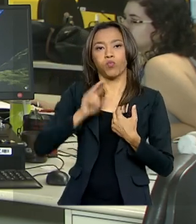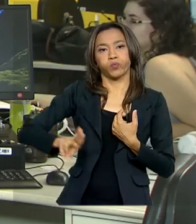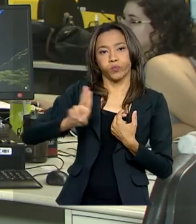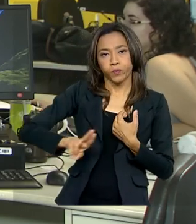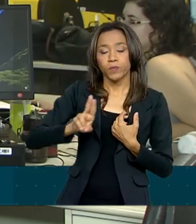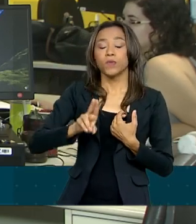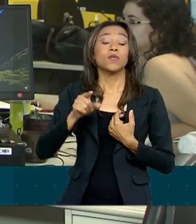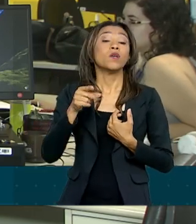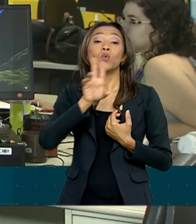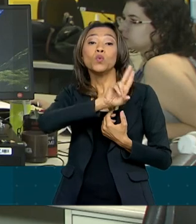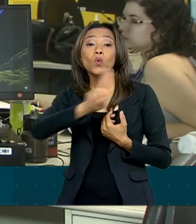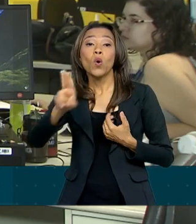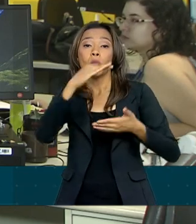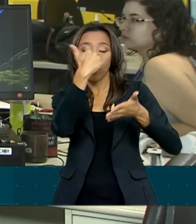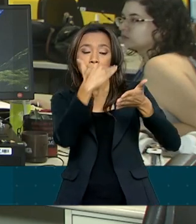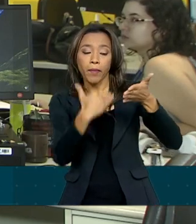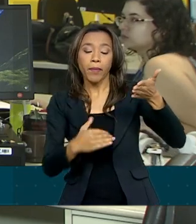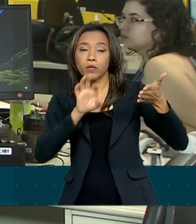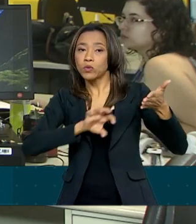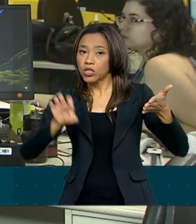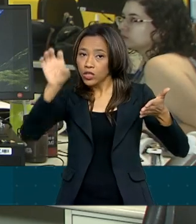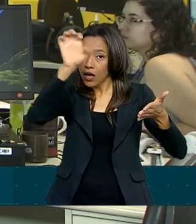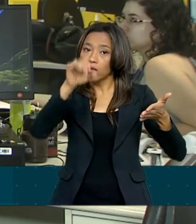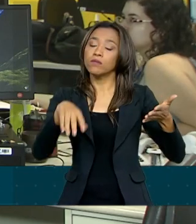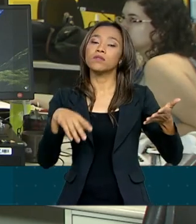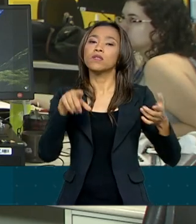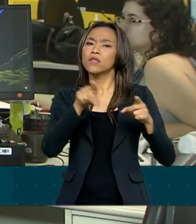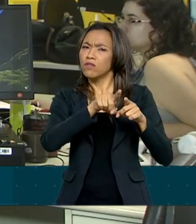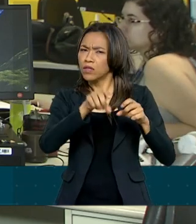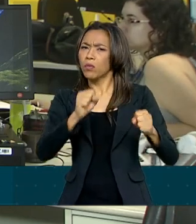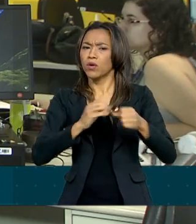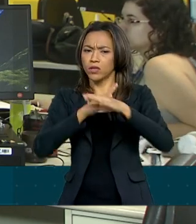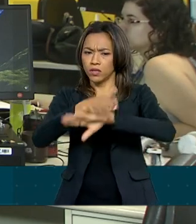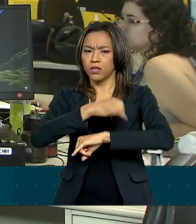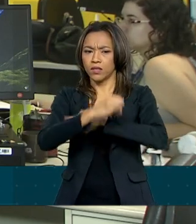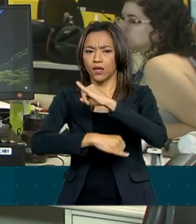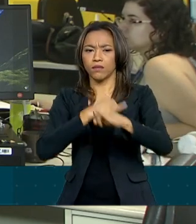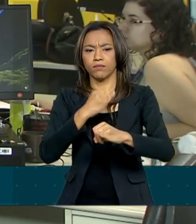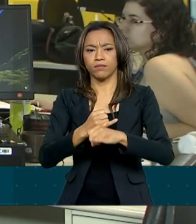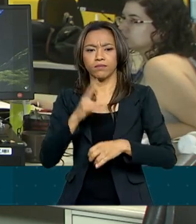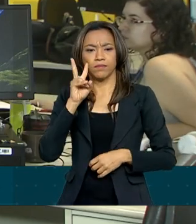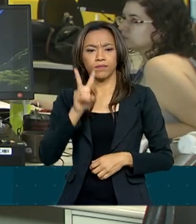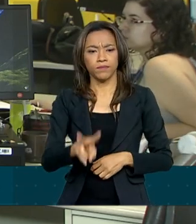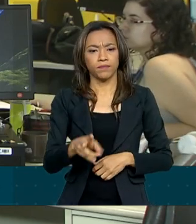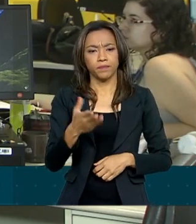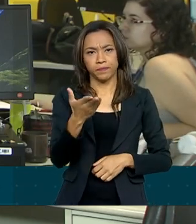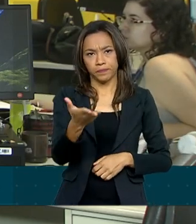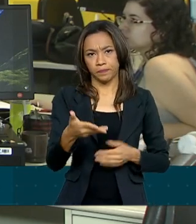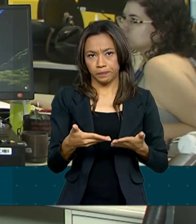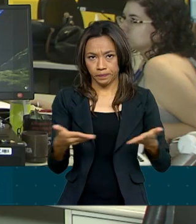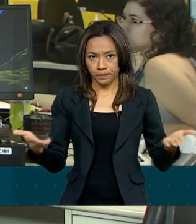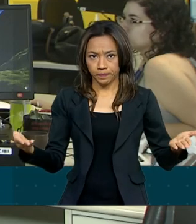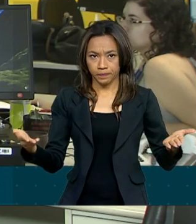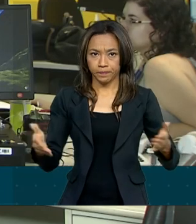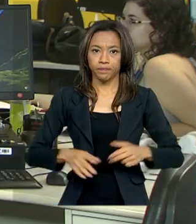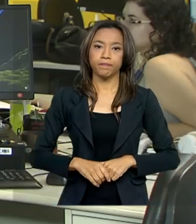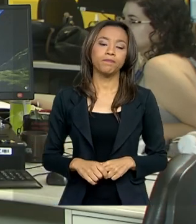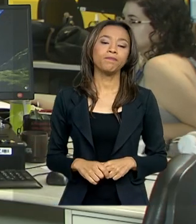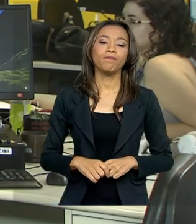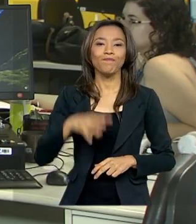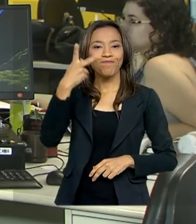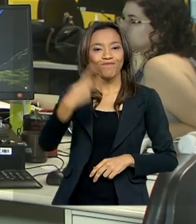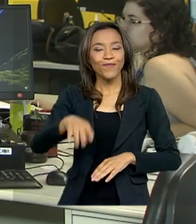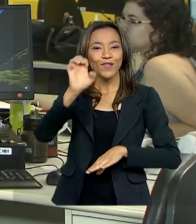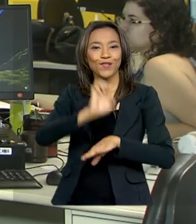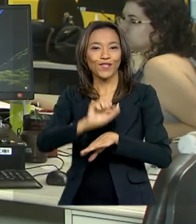dos estados e os contatos das operadoras estão no site anatel.gov.br do rio